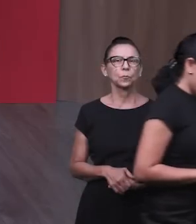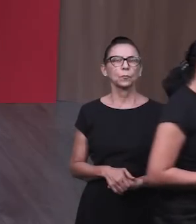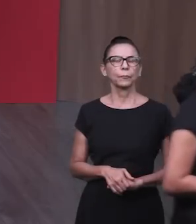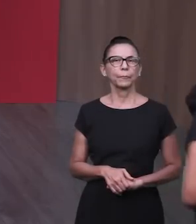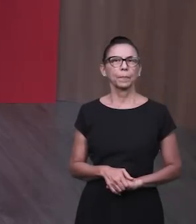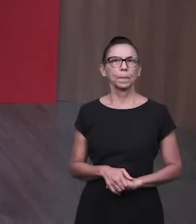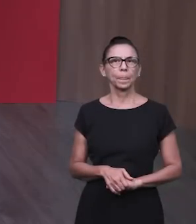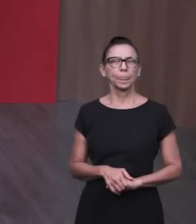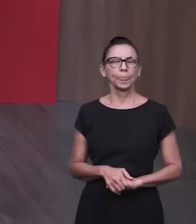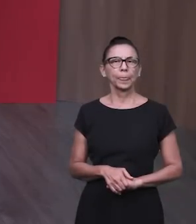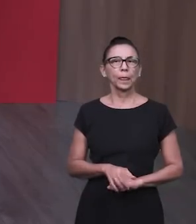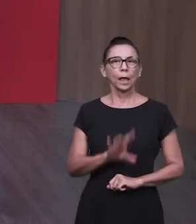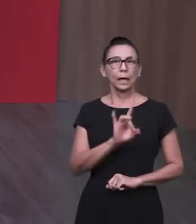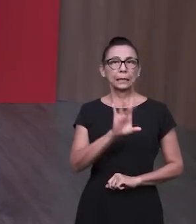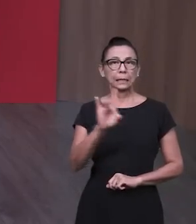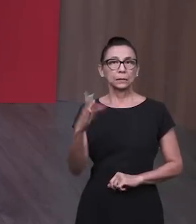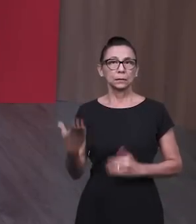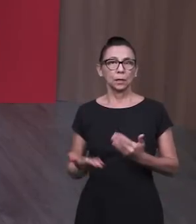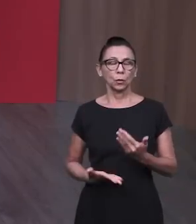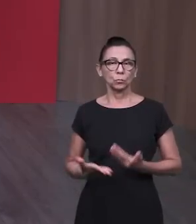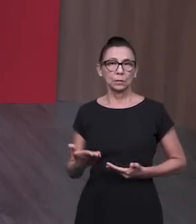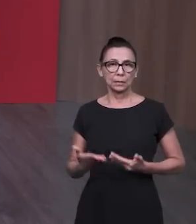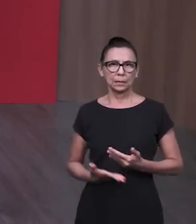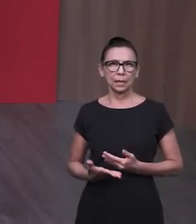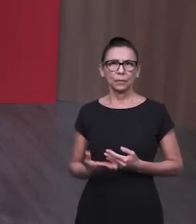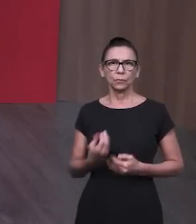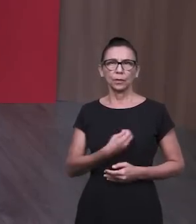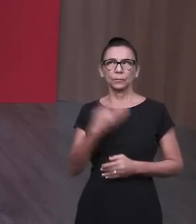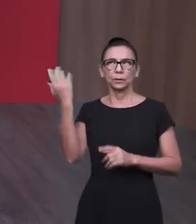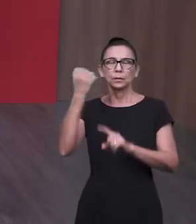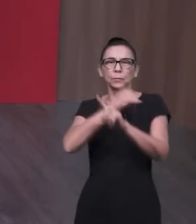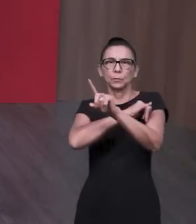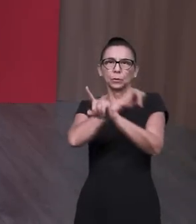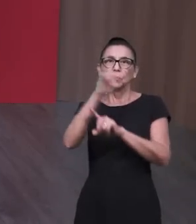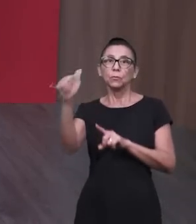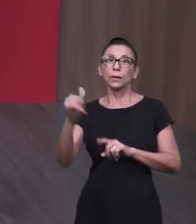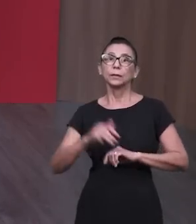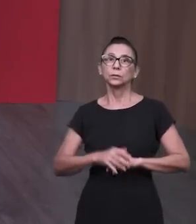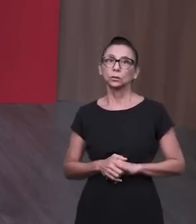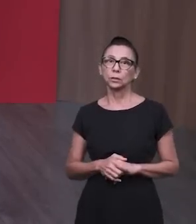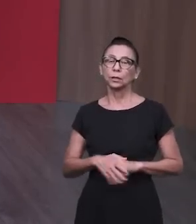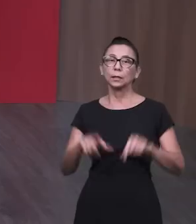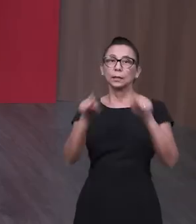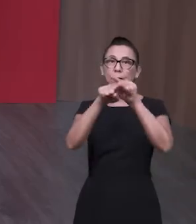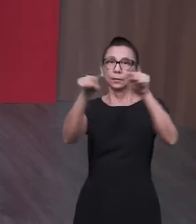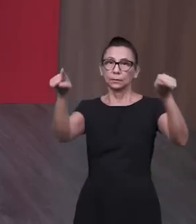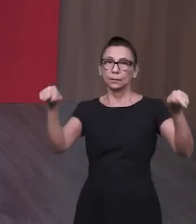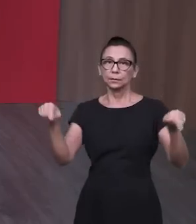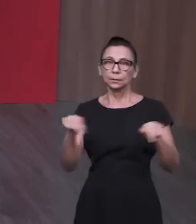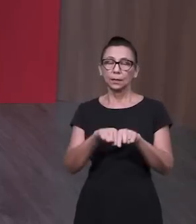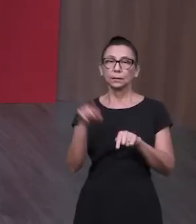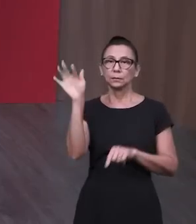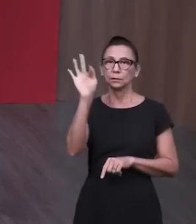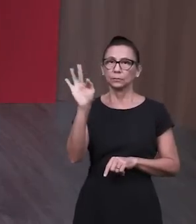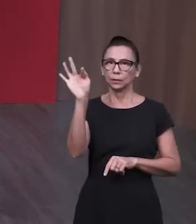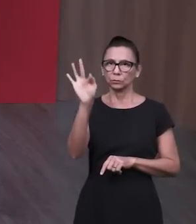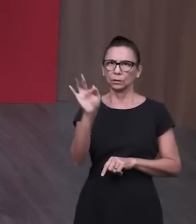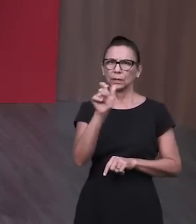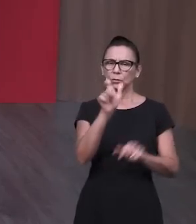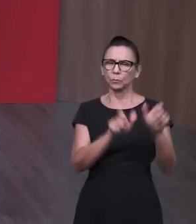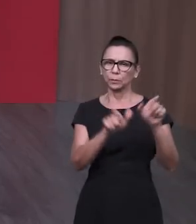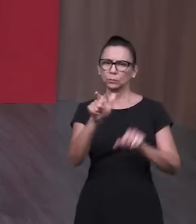profética, cada colega que está na sua classe foi contada e separada pelas mãos do Senhor. Amém.